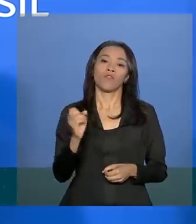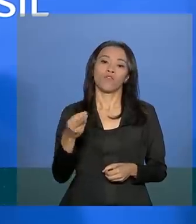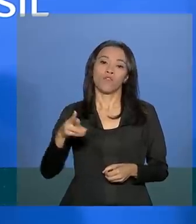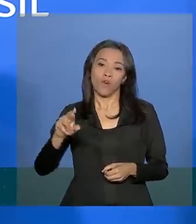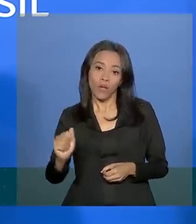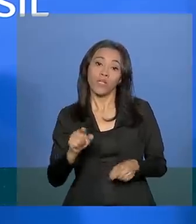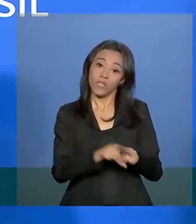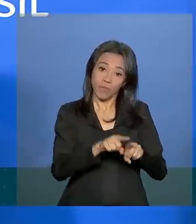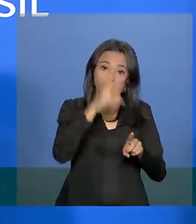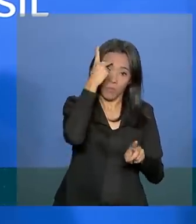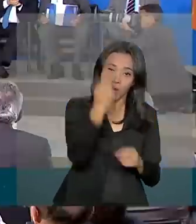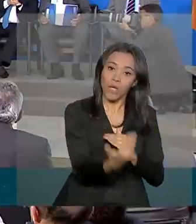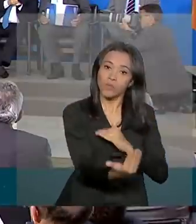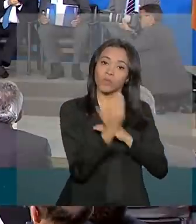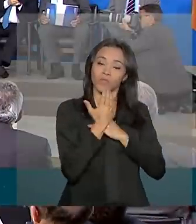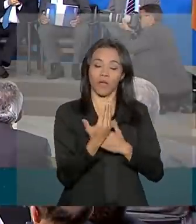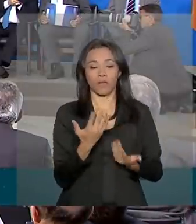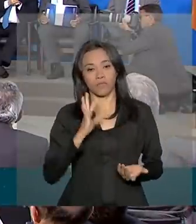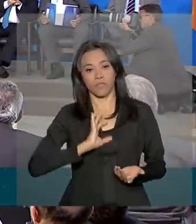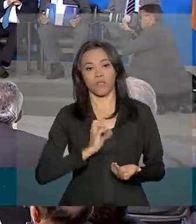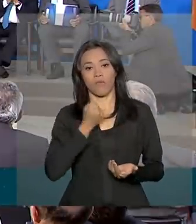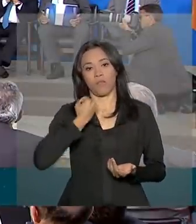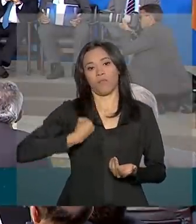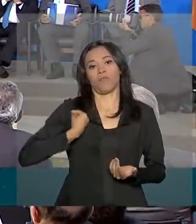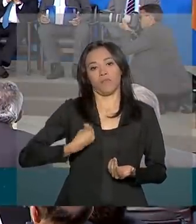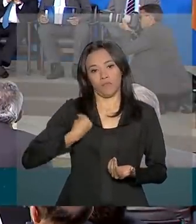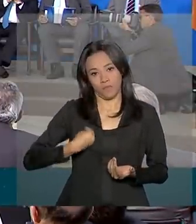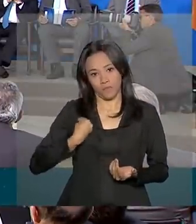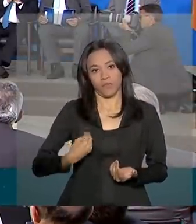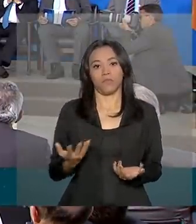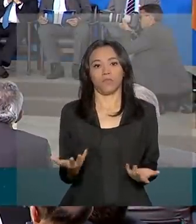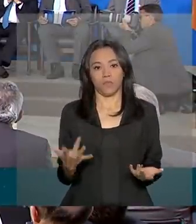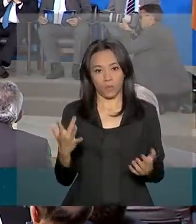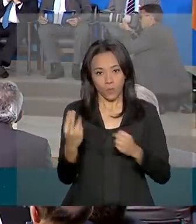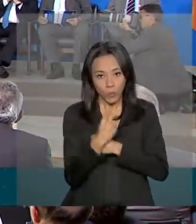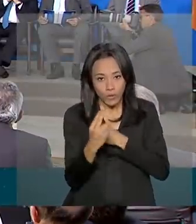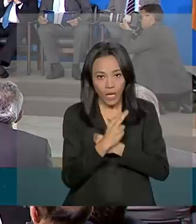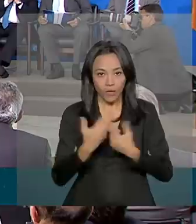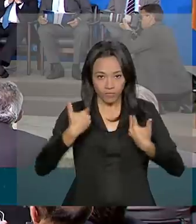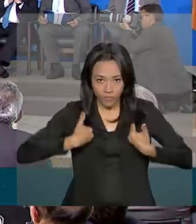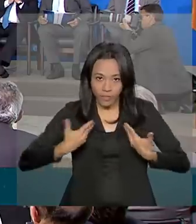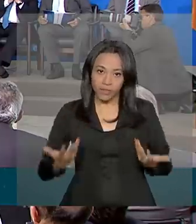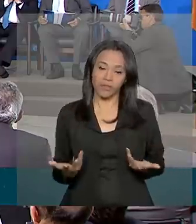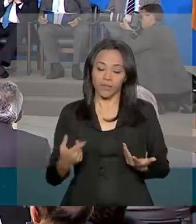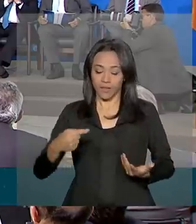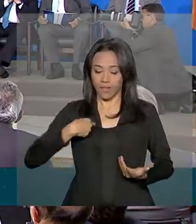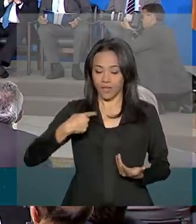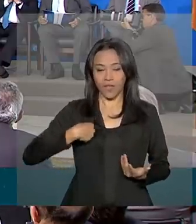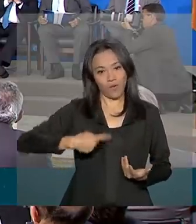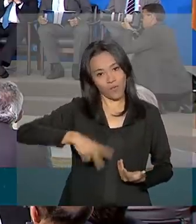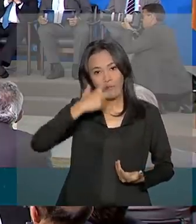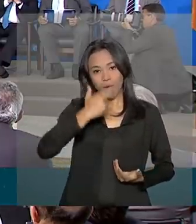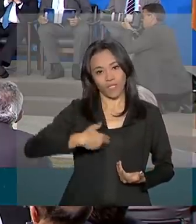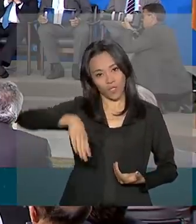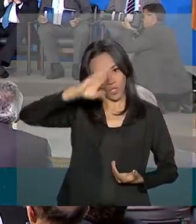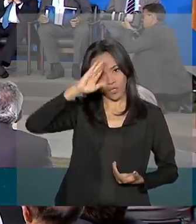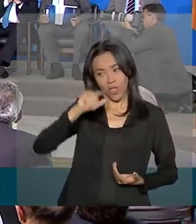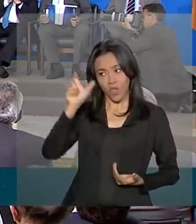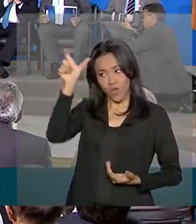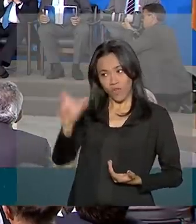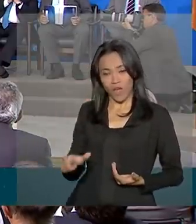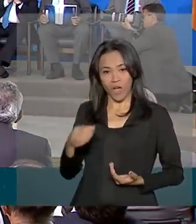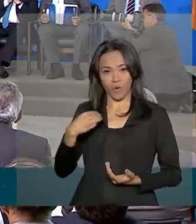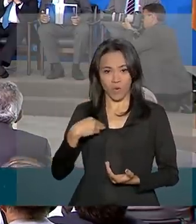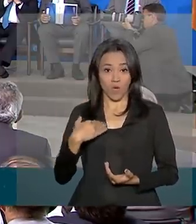minha vida e estamos aqui é como um soldado de vocês até digo sempre morou montou na general não morram